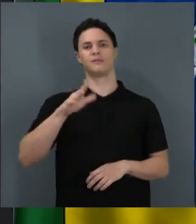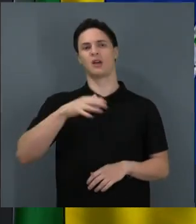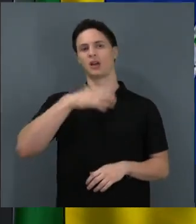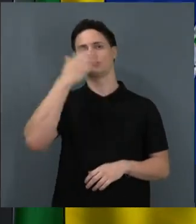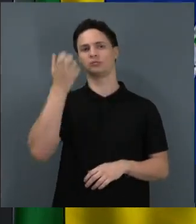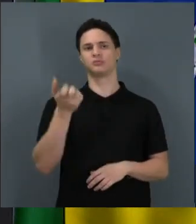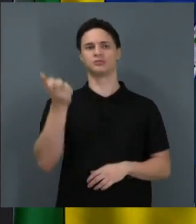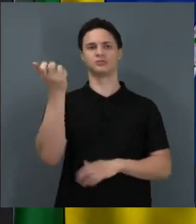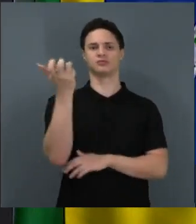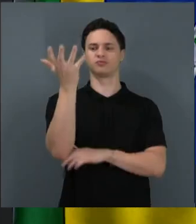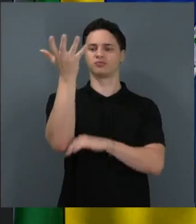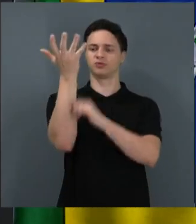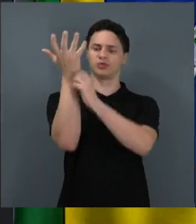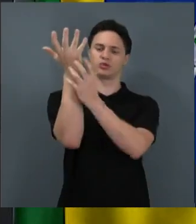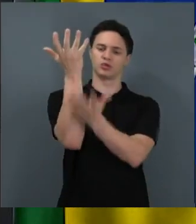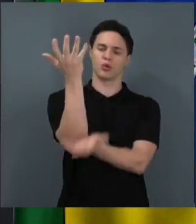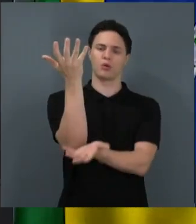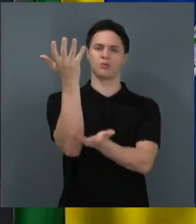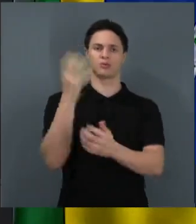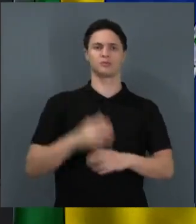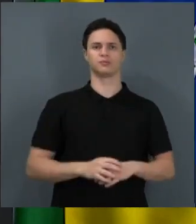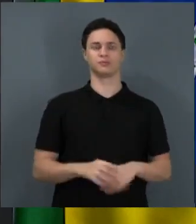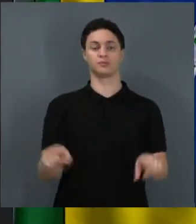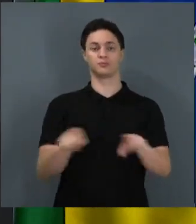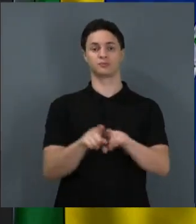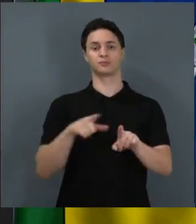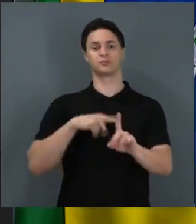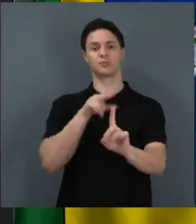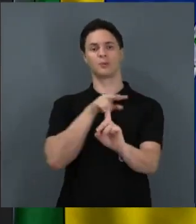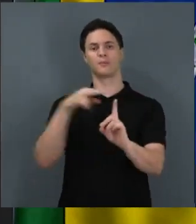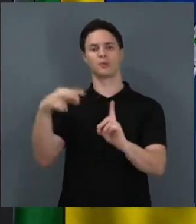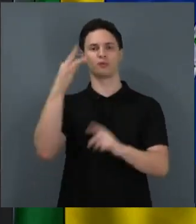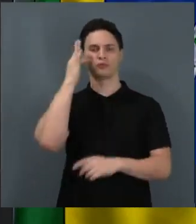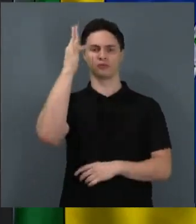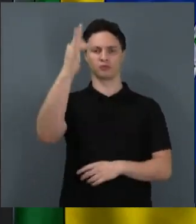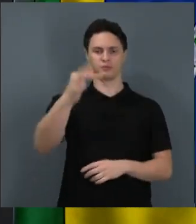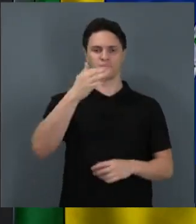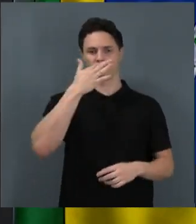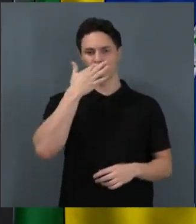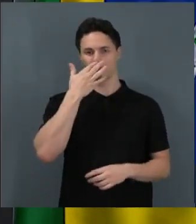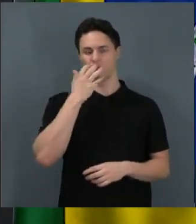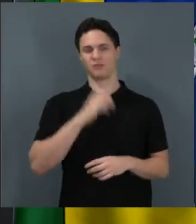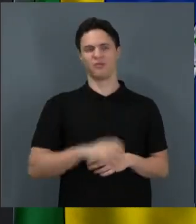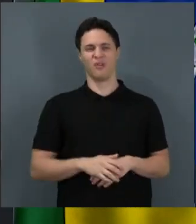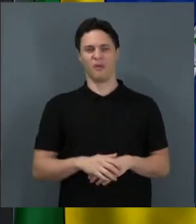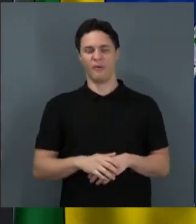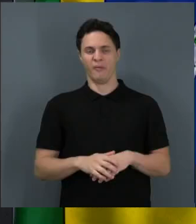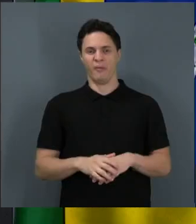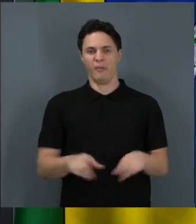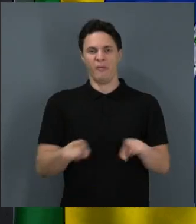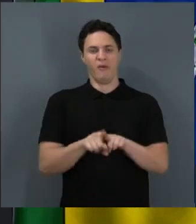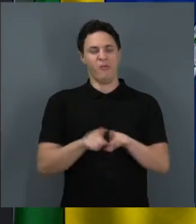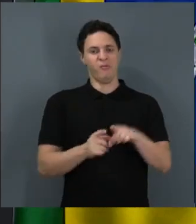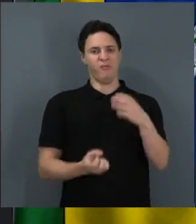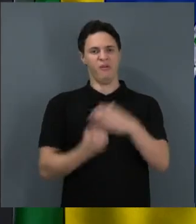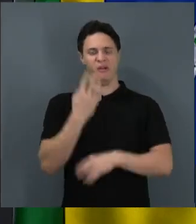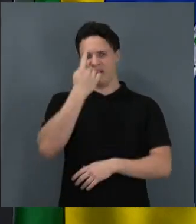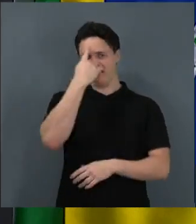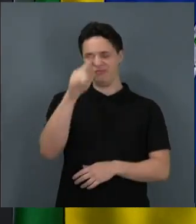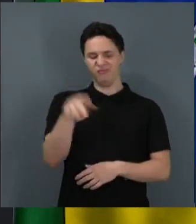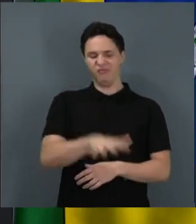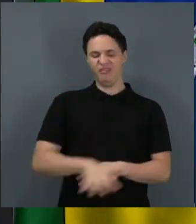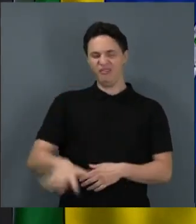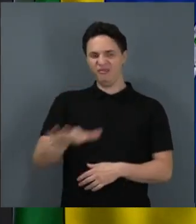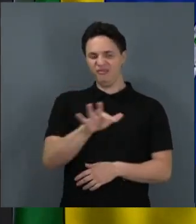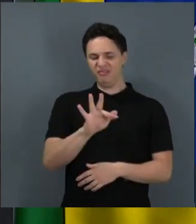sombra, deram perspectiva de futuro e plantaram uma ideia no solo fértil do